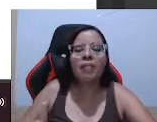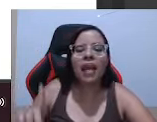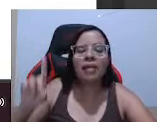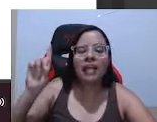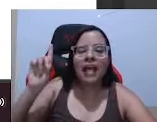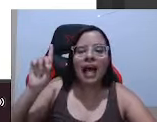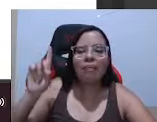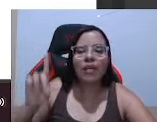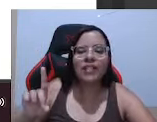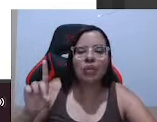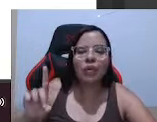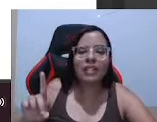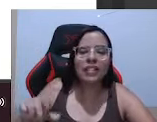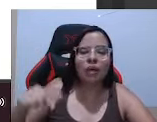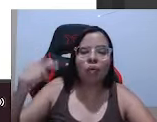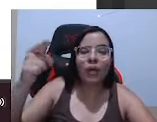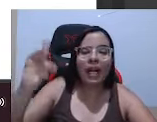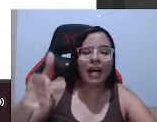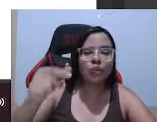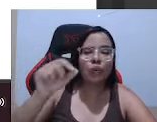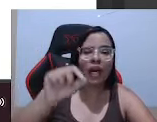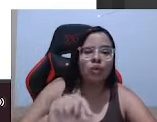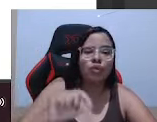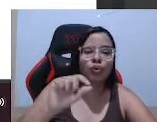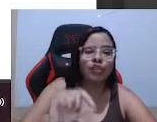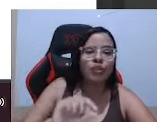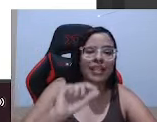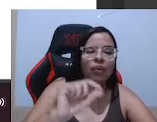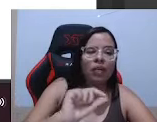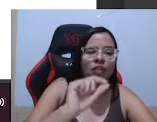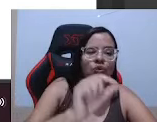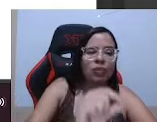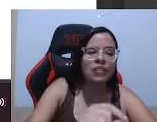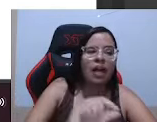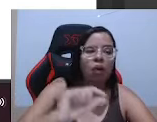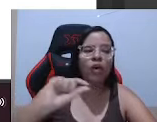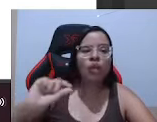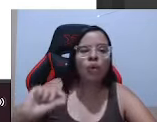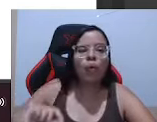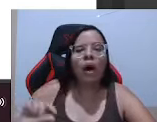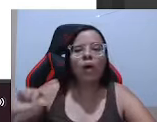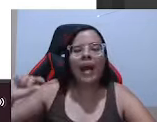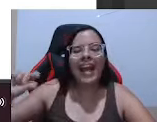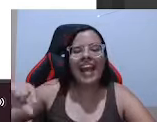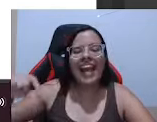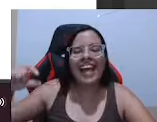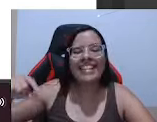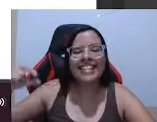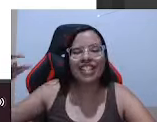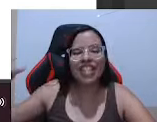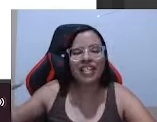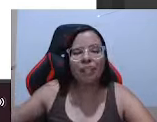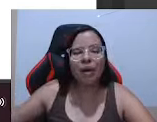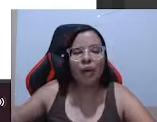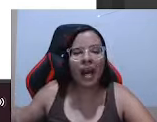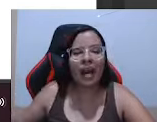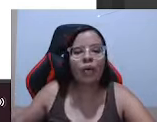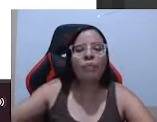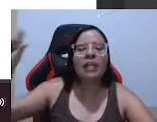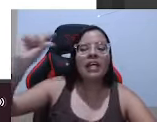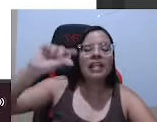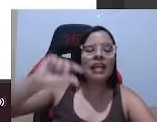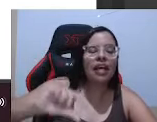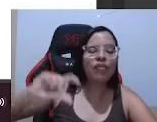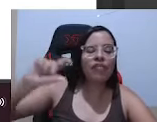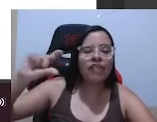E também, após graduação, no caso do cargo de professor de educação especial, no qual é exigência para o